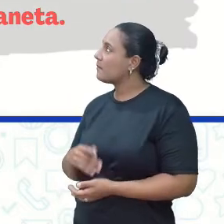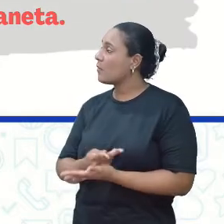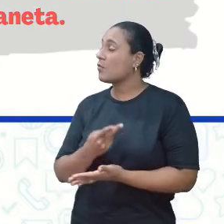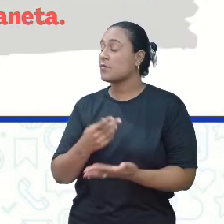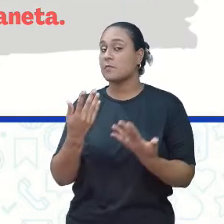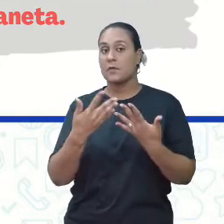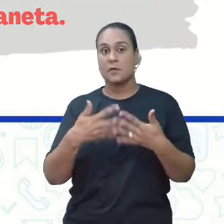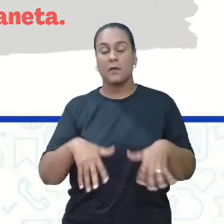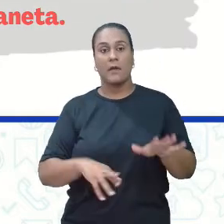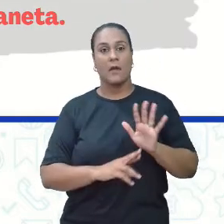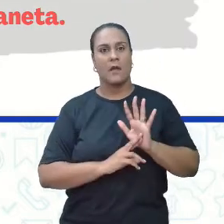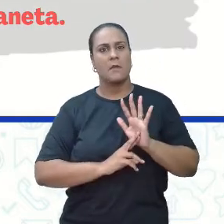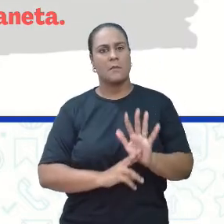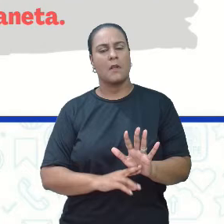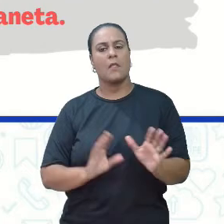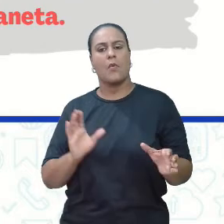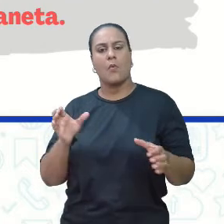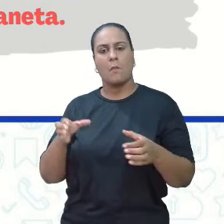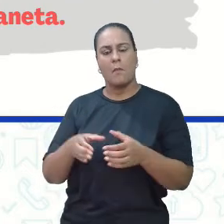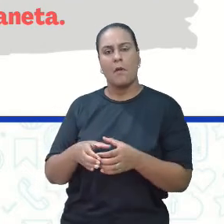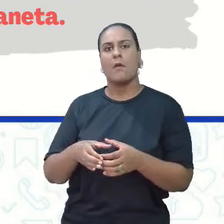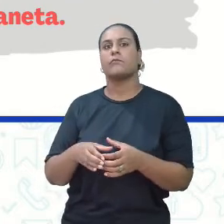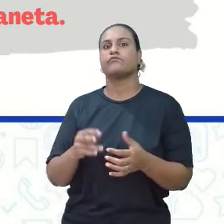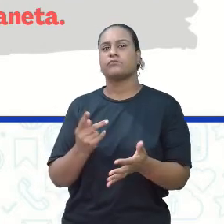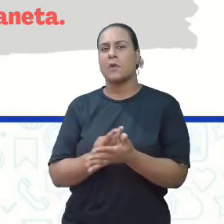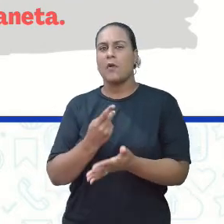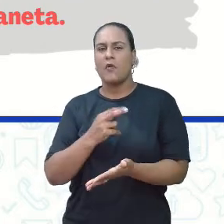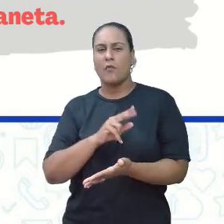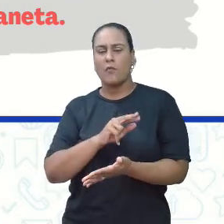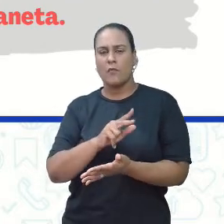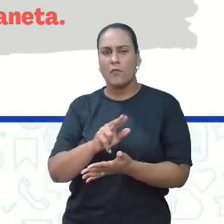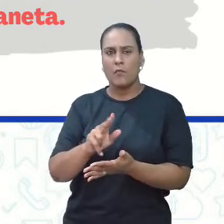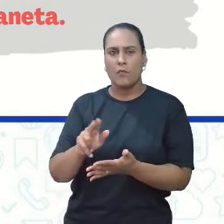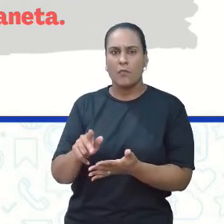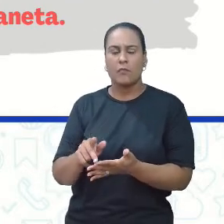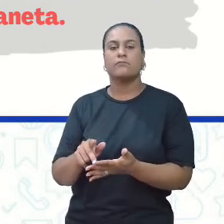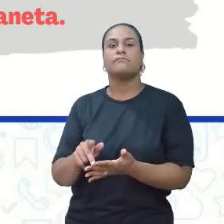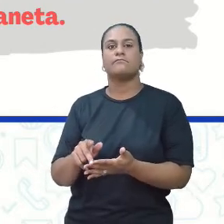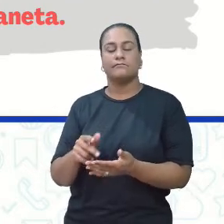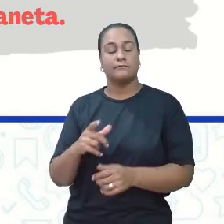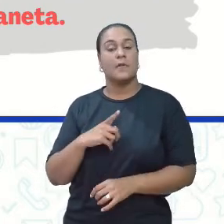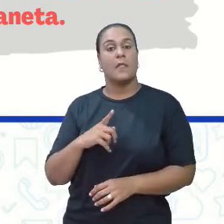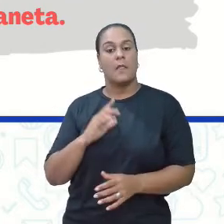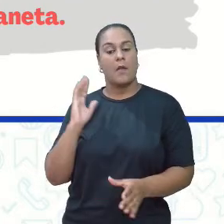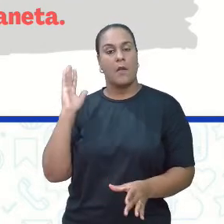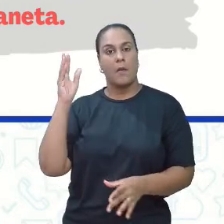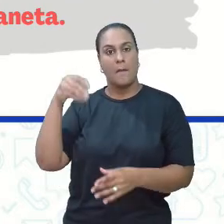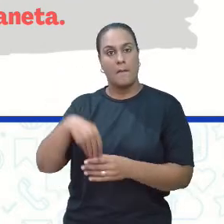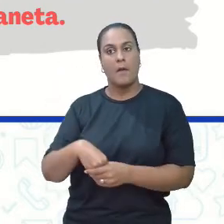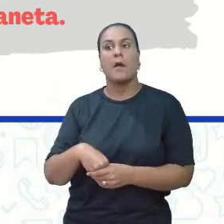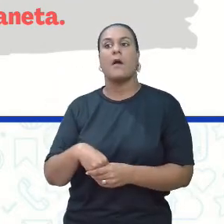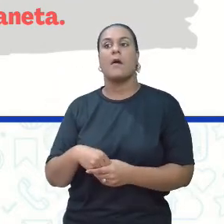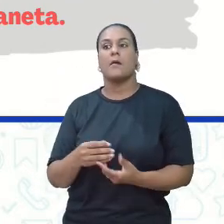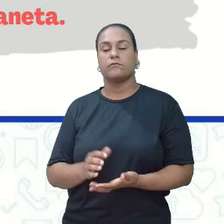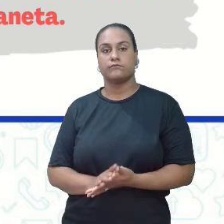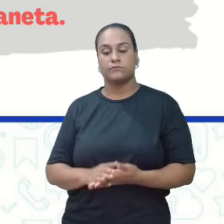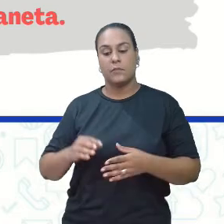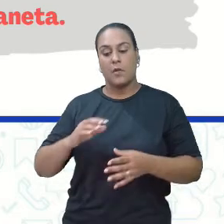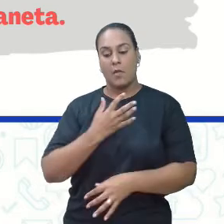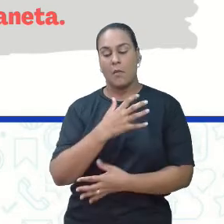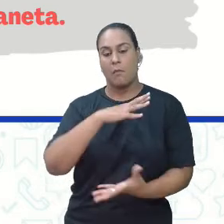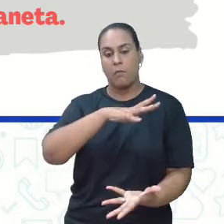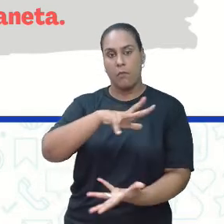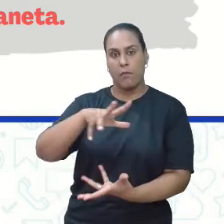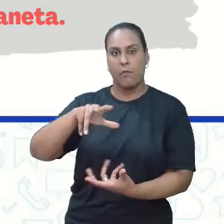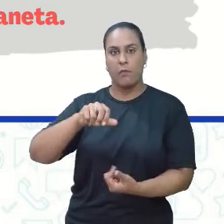naturais representam um conjunto de fenômenos que fazem parte da geodinâmica terrestre, portanto,